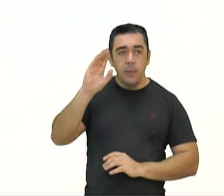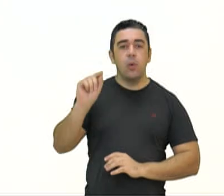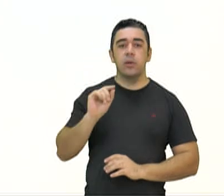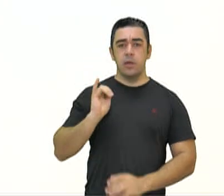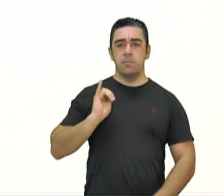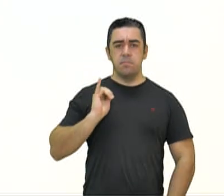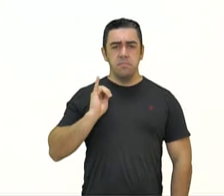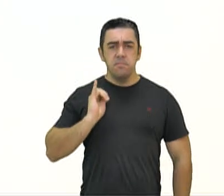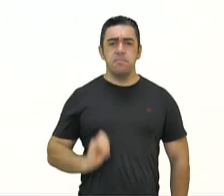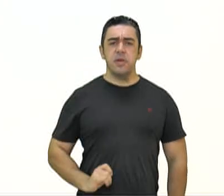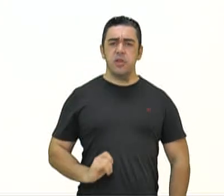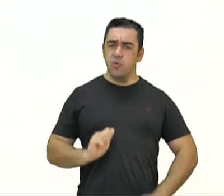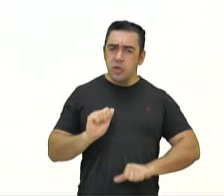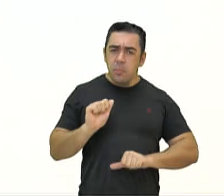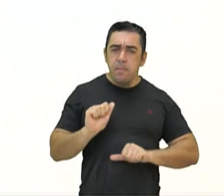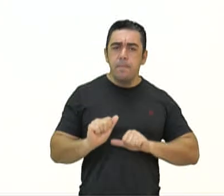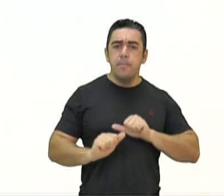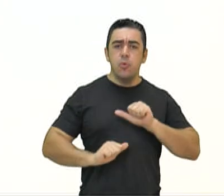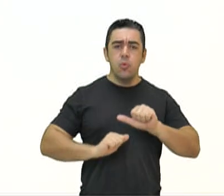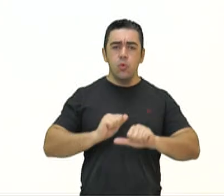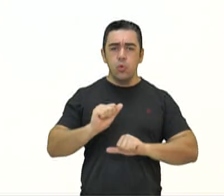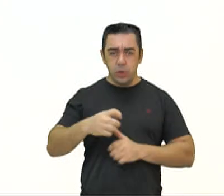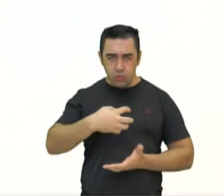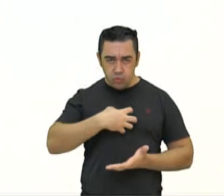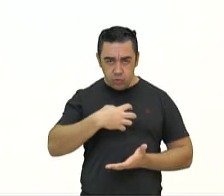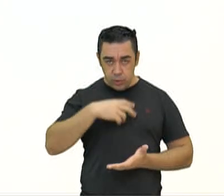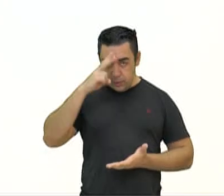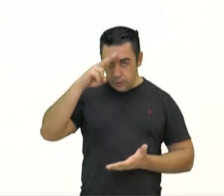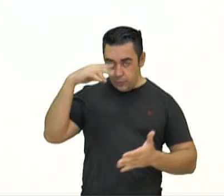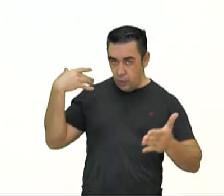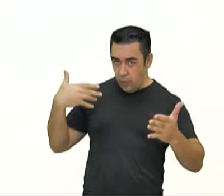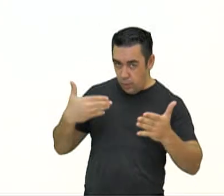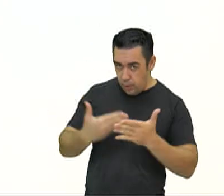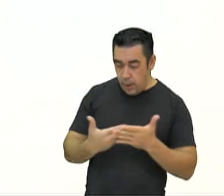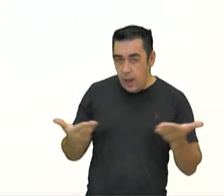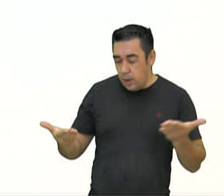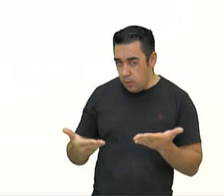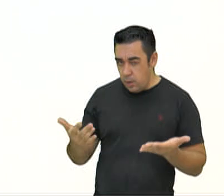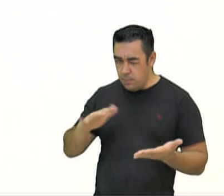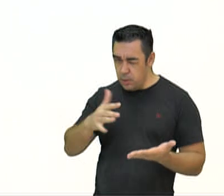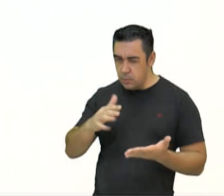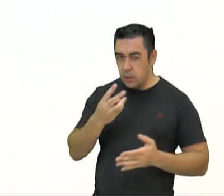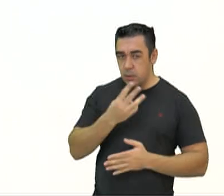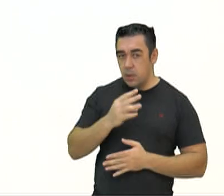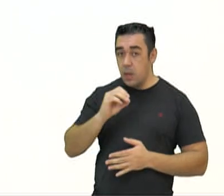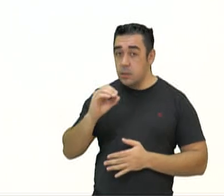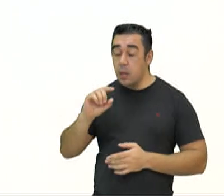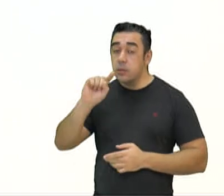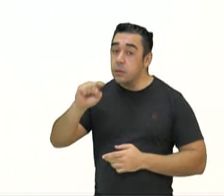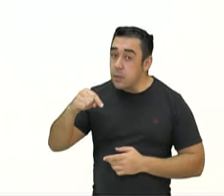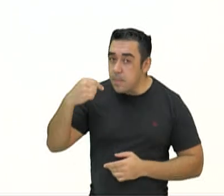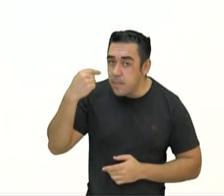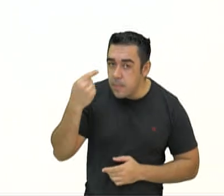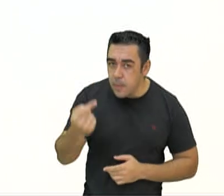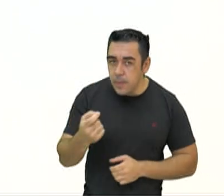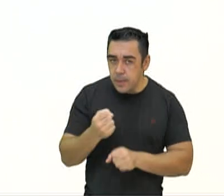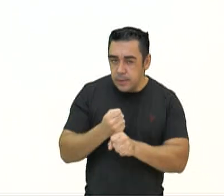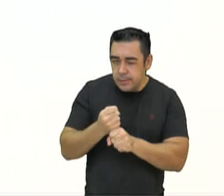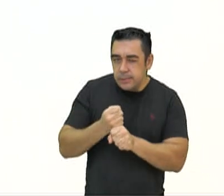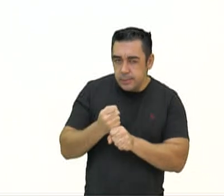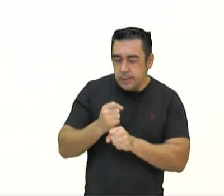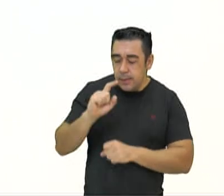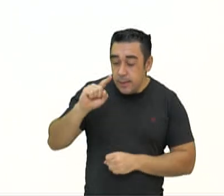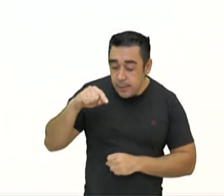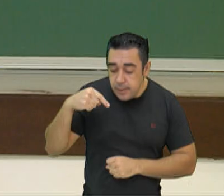vai mudar esse contexto histórico. Agora, né, mais ou menos uns 300 anos depois, o